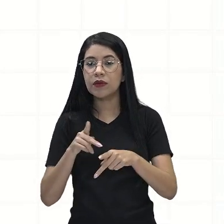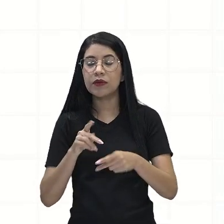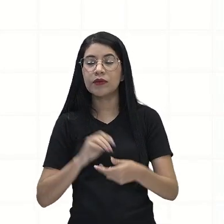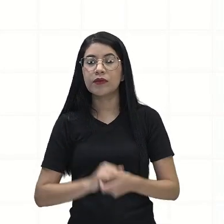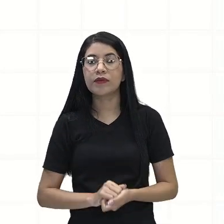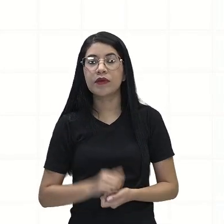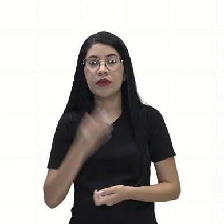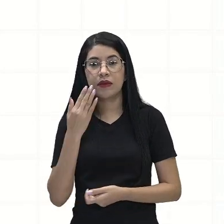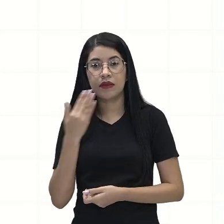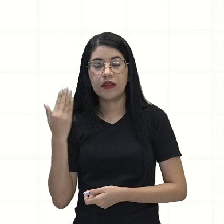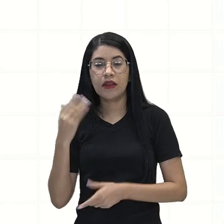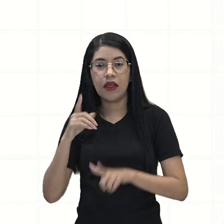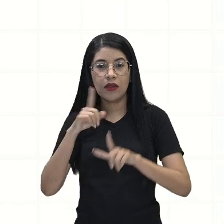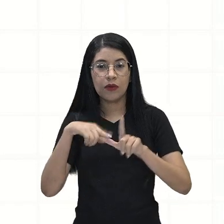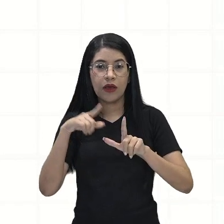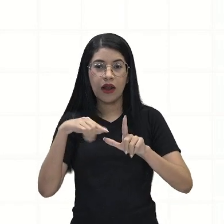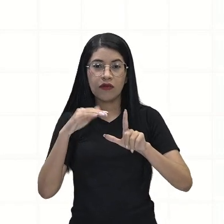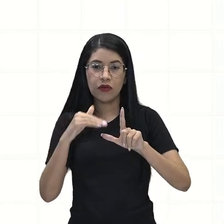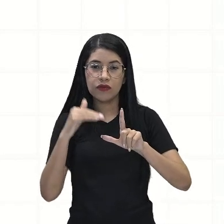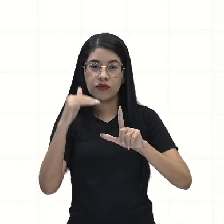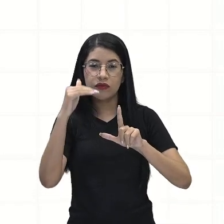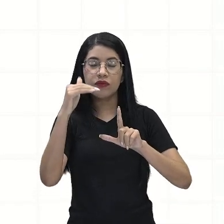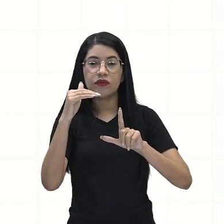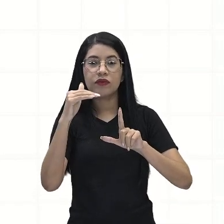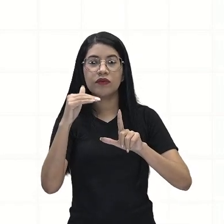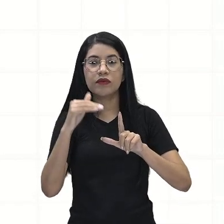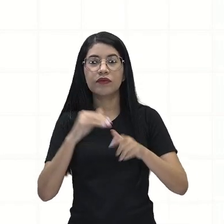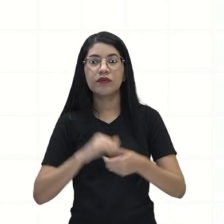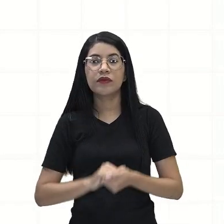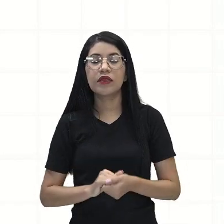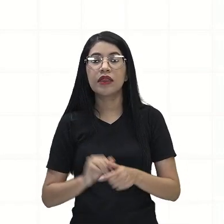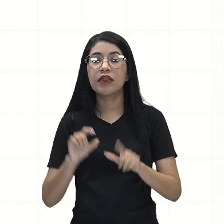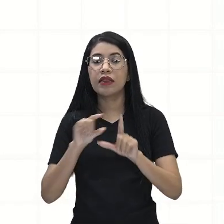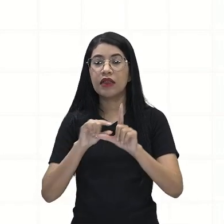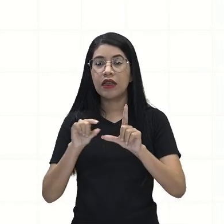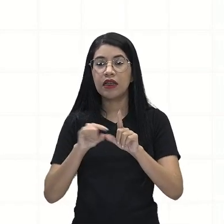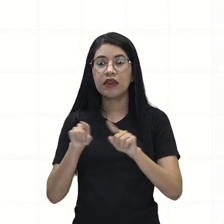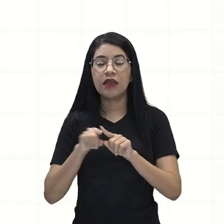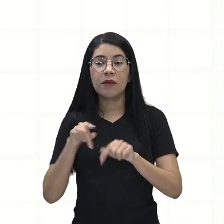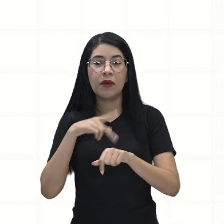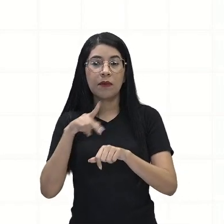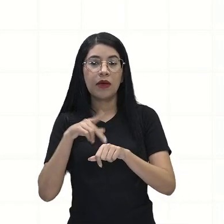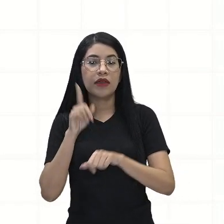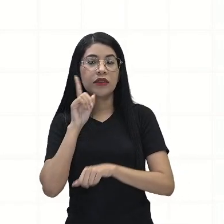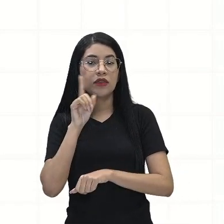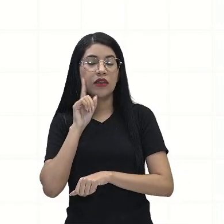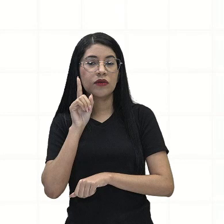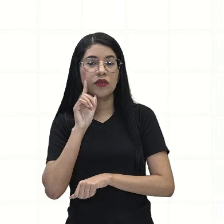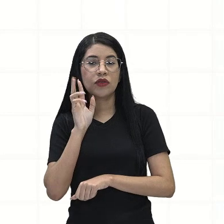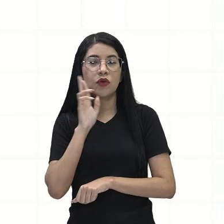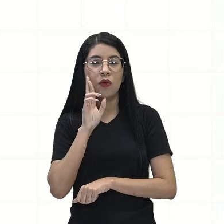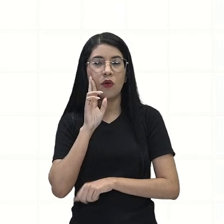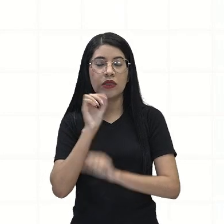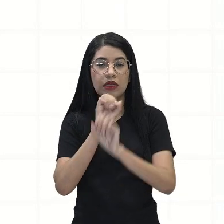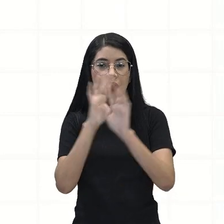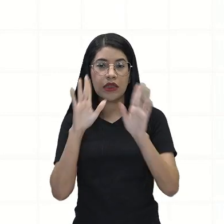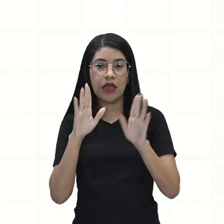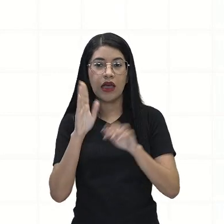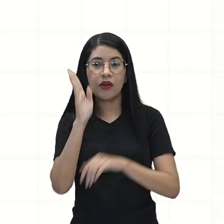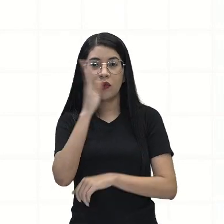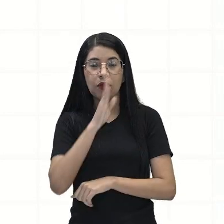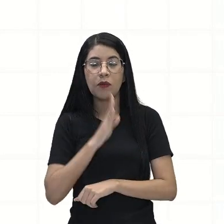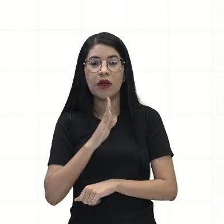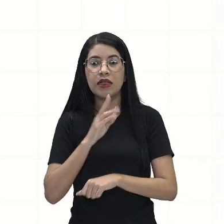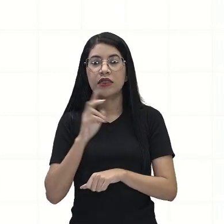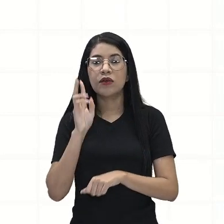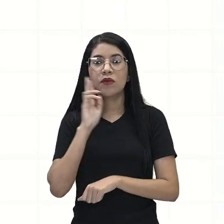aqui, onde a gente vai observar. Aqui eu tenho a legenda, né, Estados Unidos com rosa mais claro, o Brasil aí no pink, né, no rosa